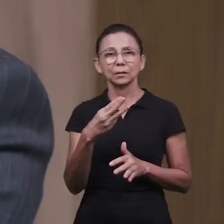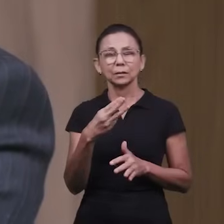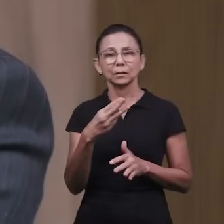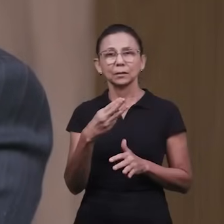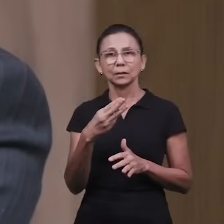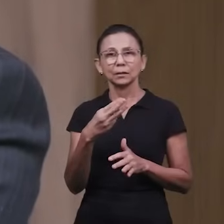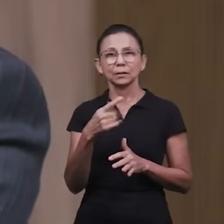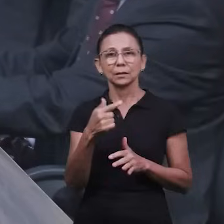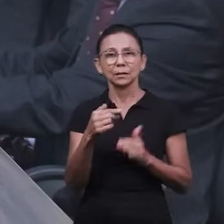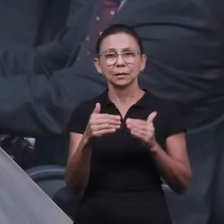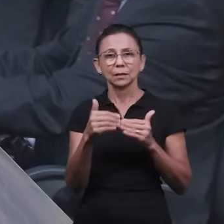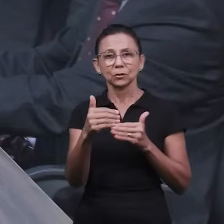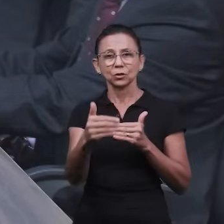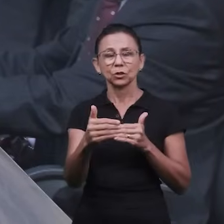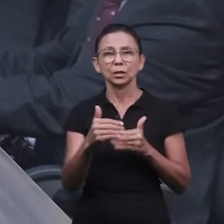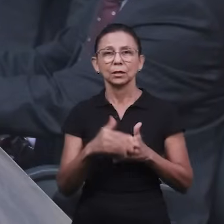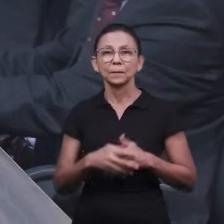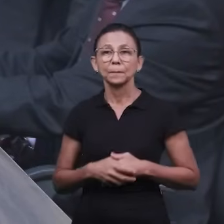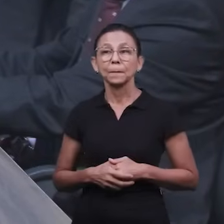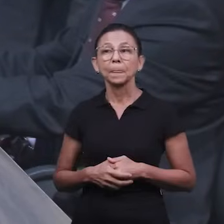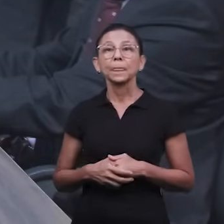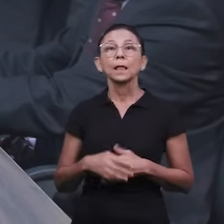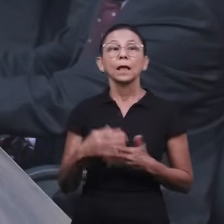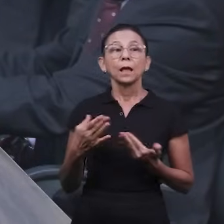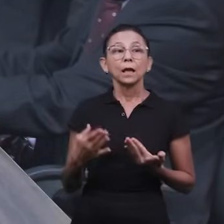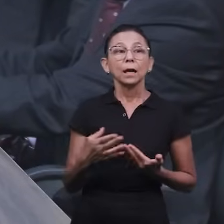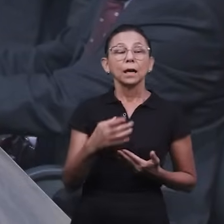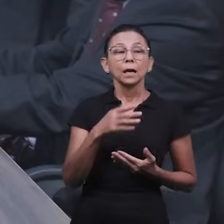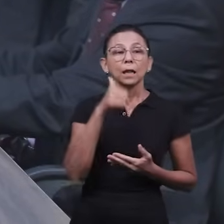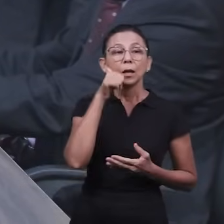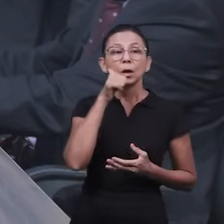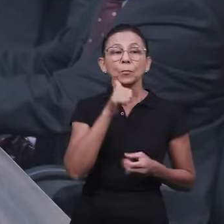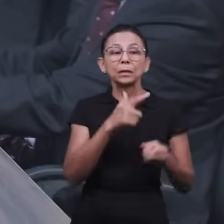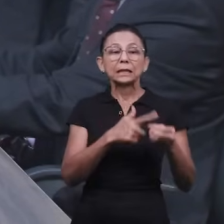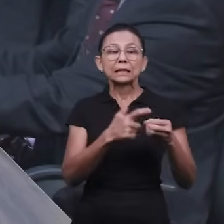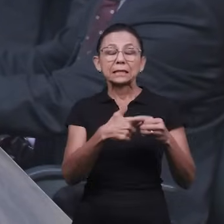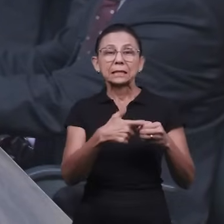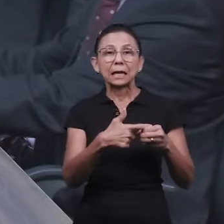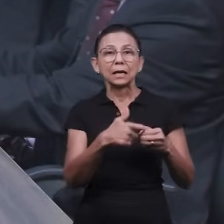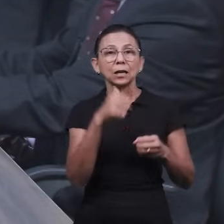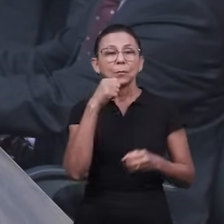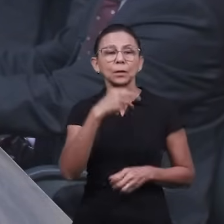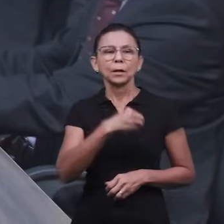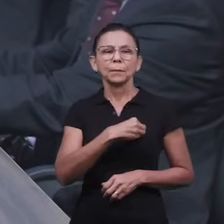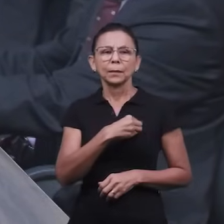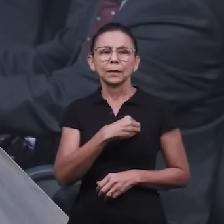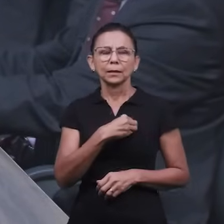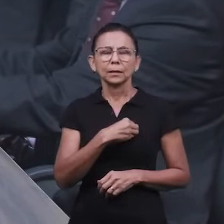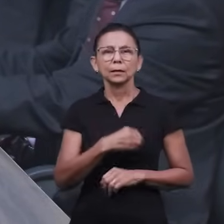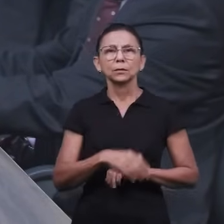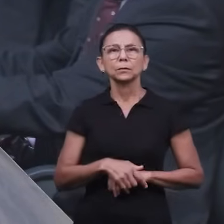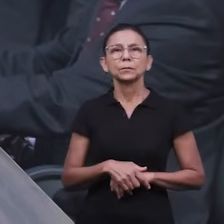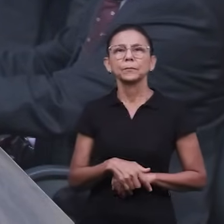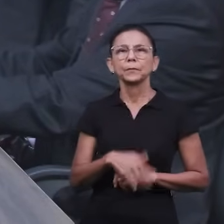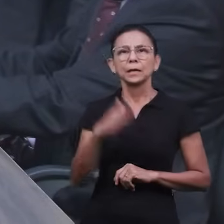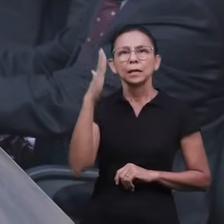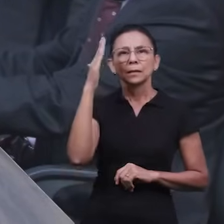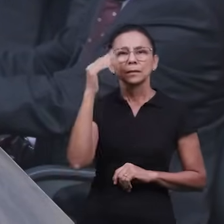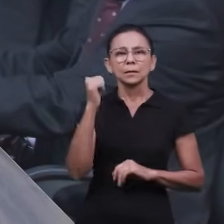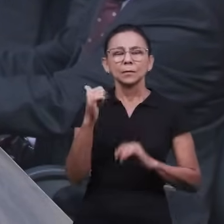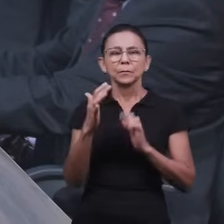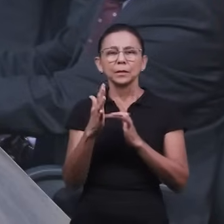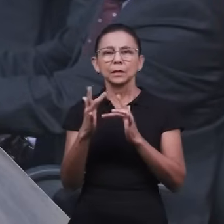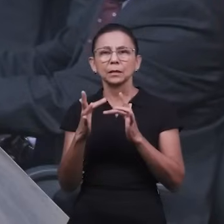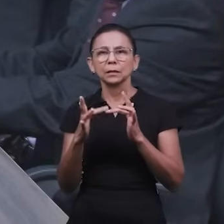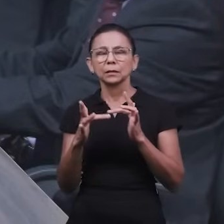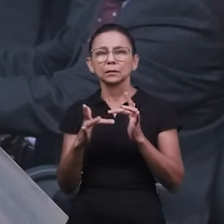37 em diante. E eis que uma mulher da cidade, uma pecadora, sabendo que ele estava à mesa em casa